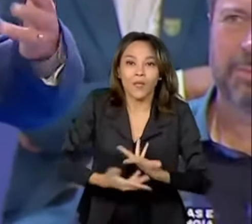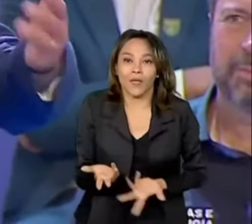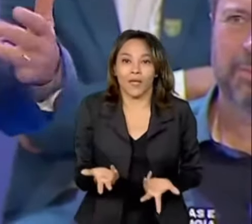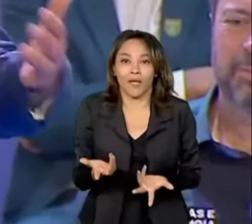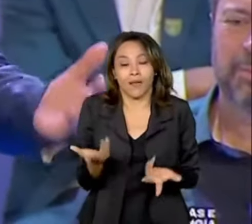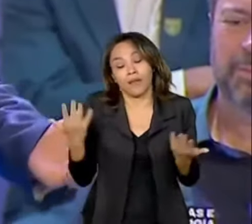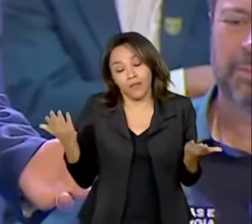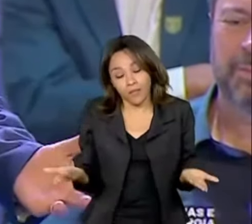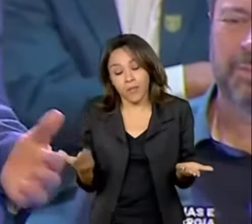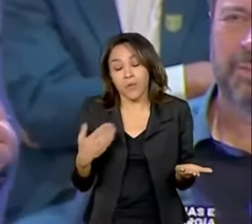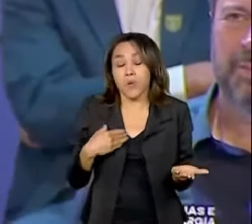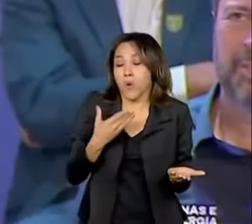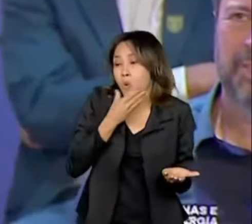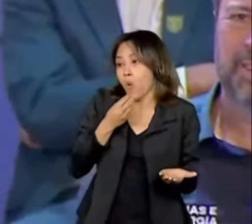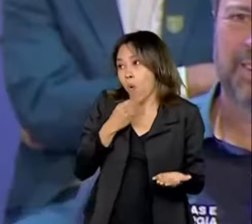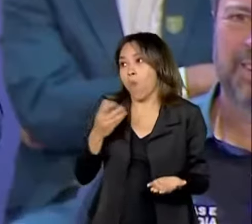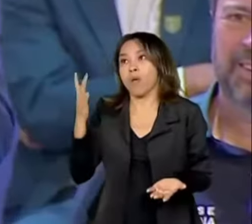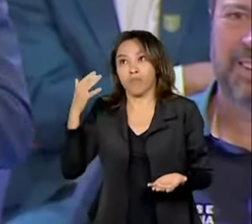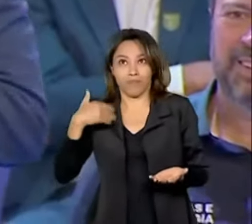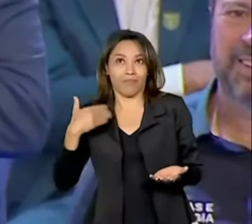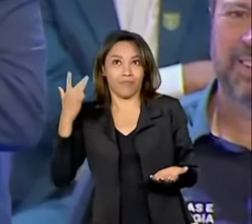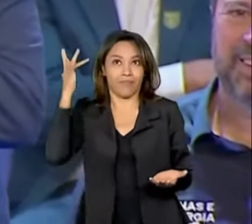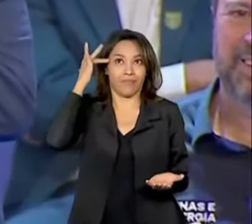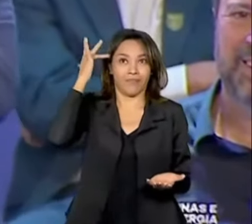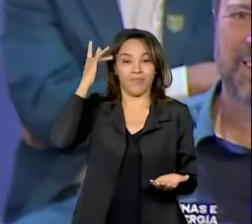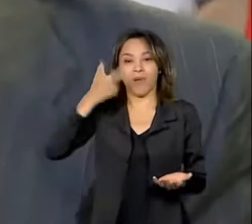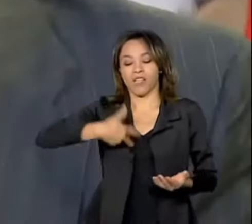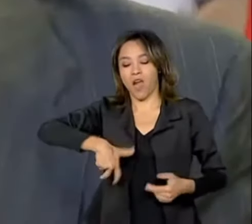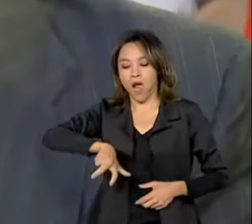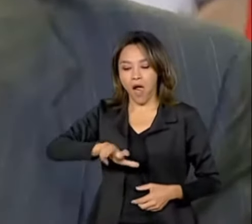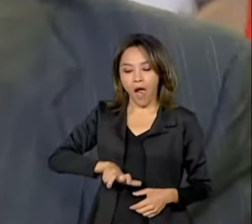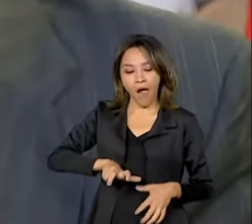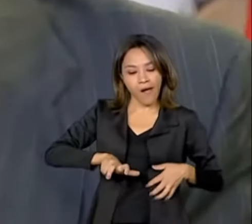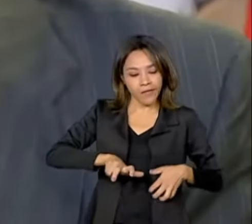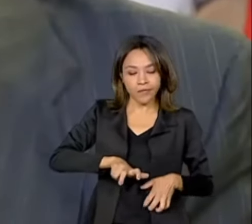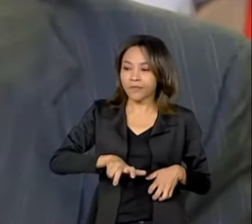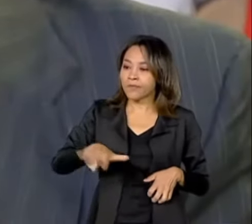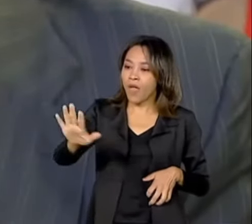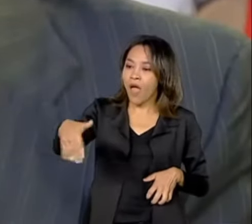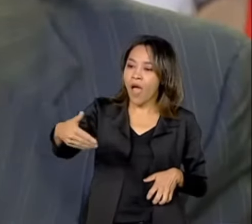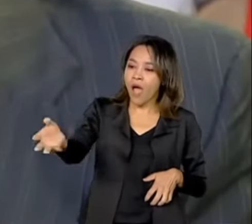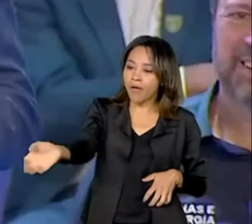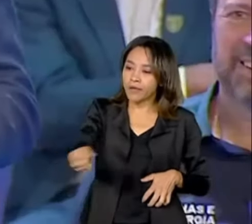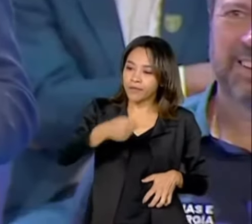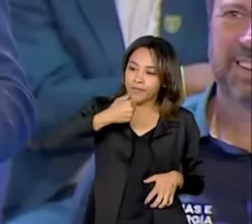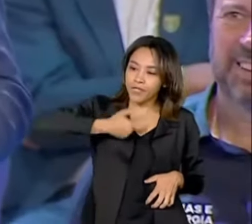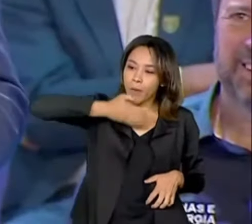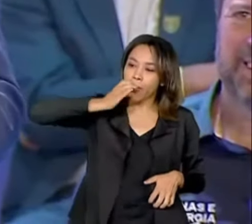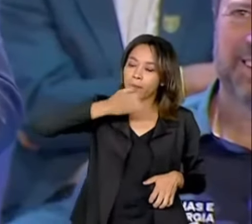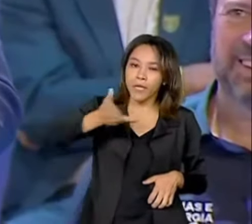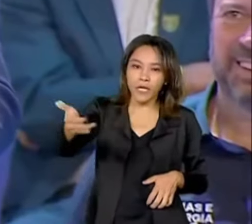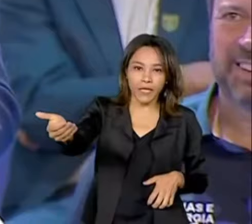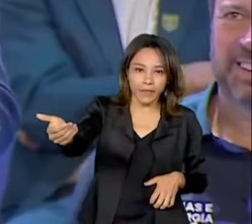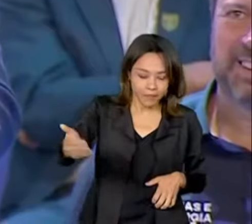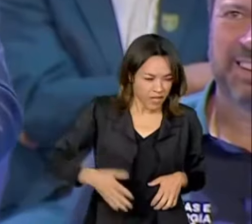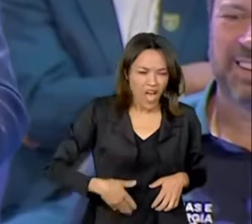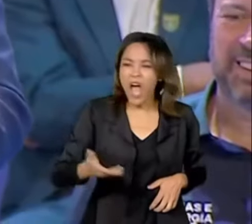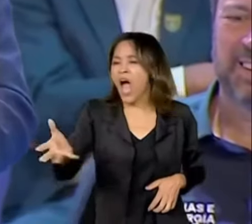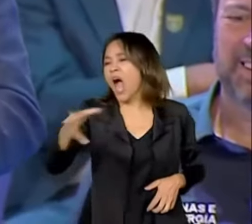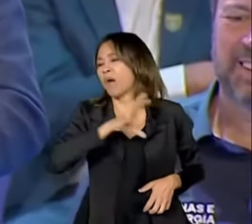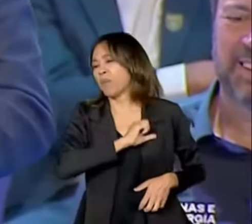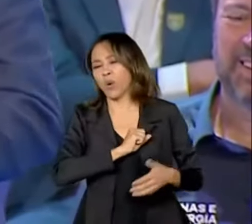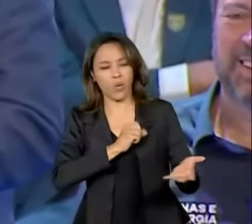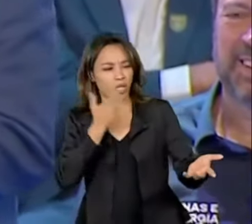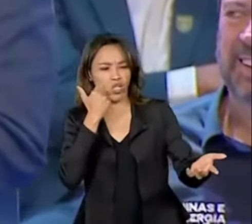moderno que seja o maridão, ele ainda gosta de sentar no sofá e falar: amor, me dá uma cerveja. Amor, a criança está